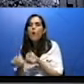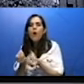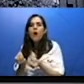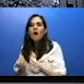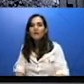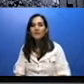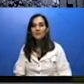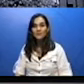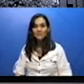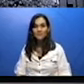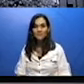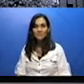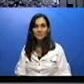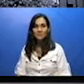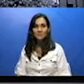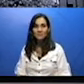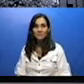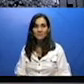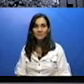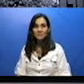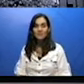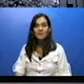e olha aqui